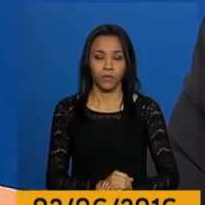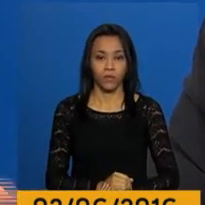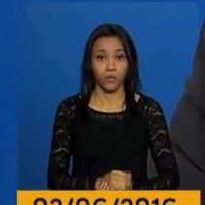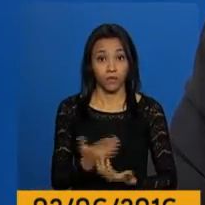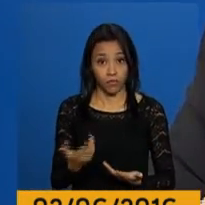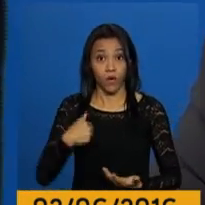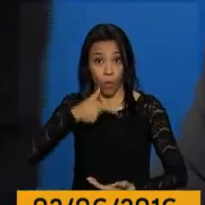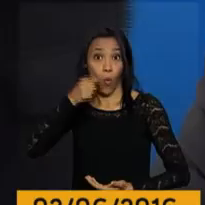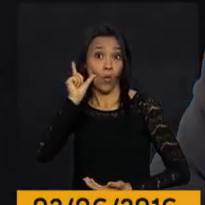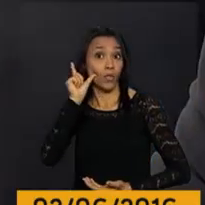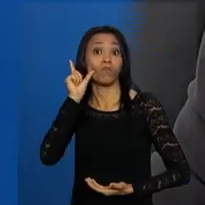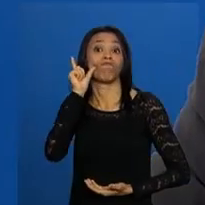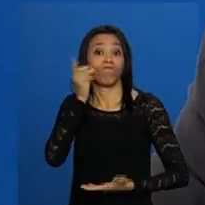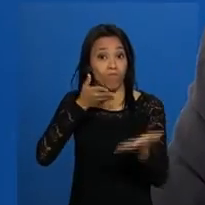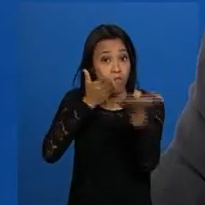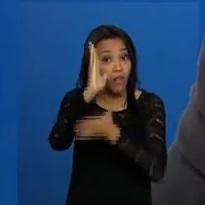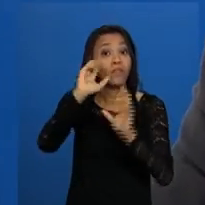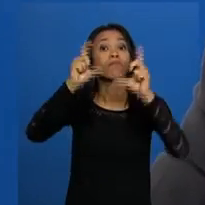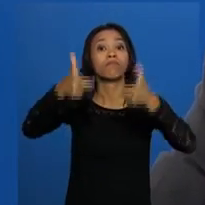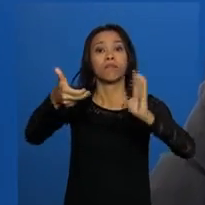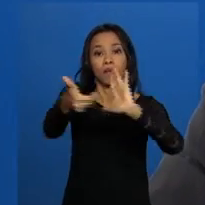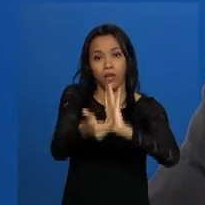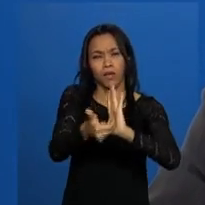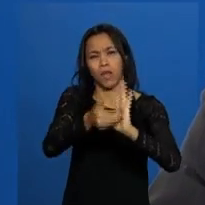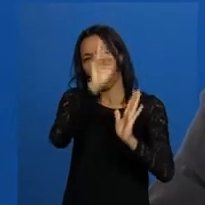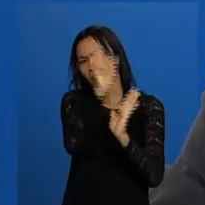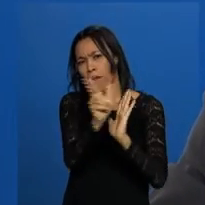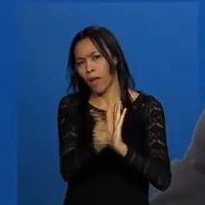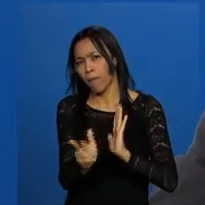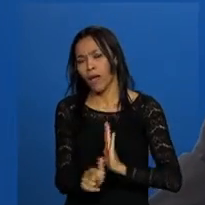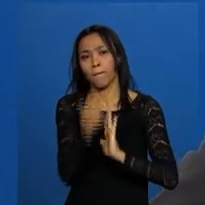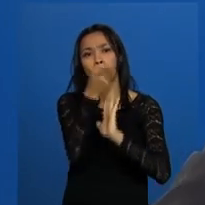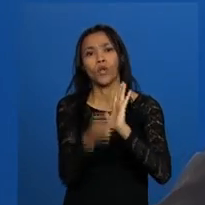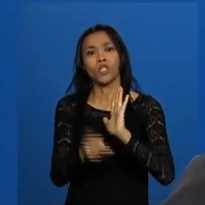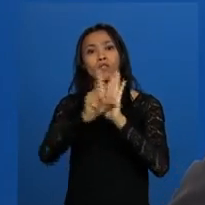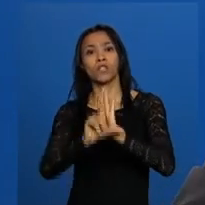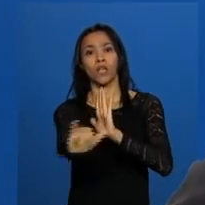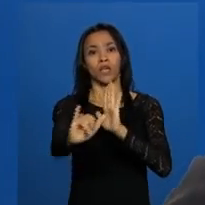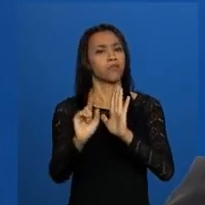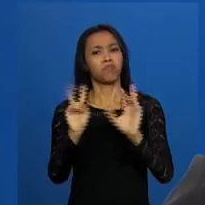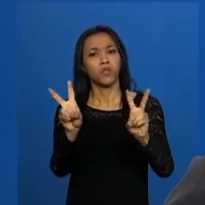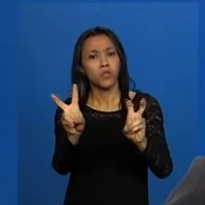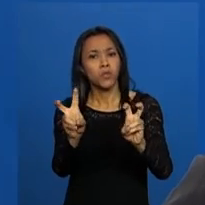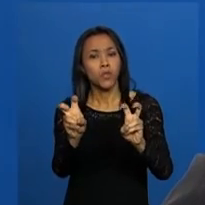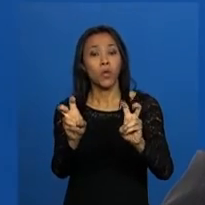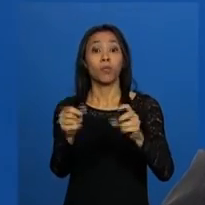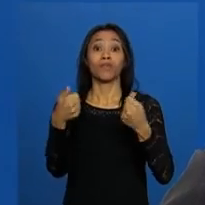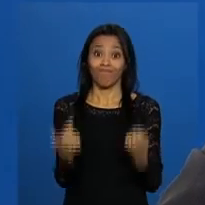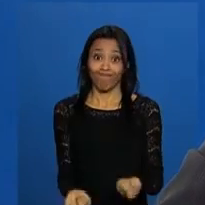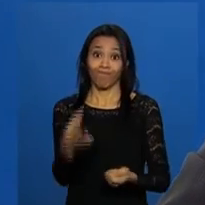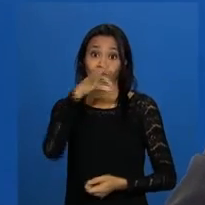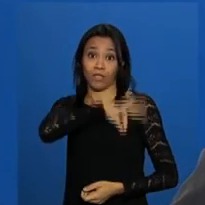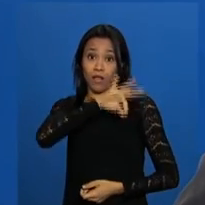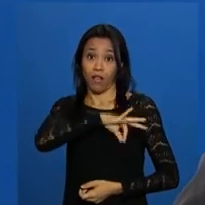Ontem nós tivemos aprovação na Câmara dos Deputados de um conjunto de projetos de lei que tratam da remuneração de servidores nos três